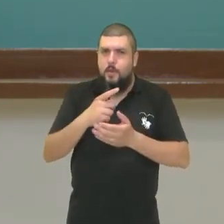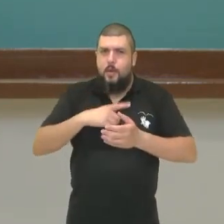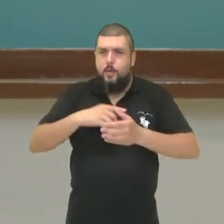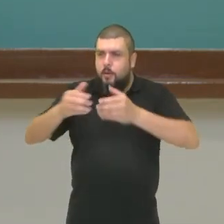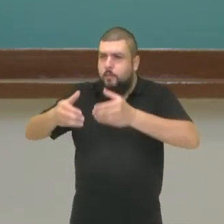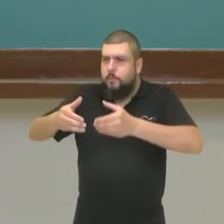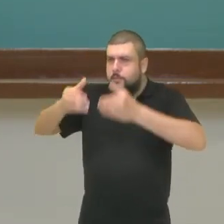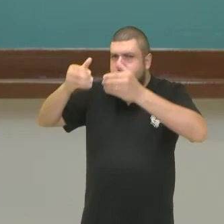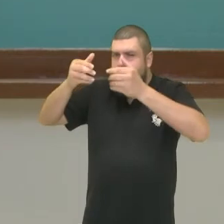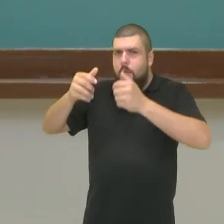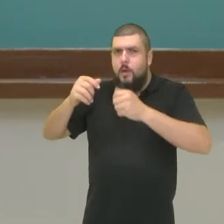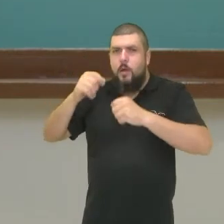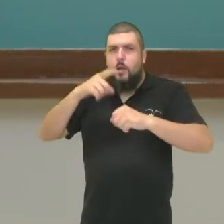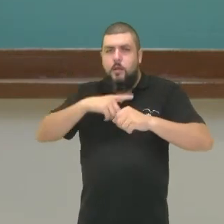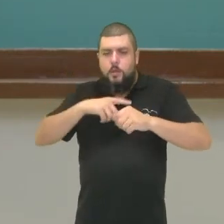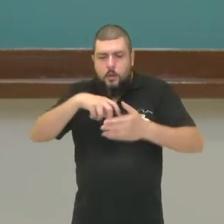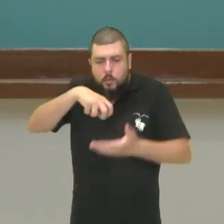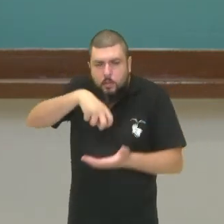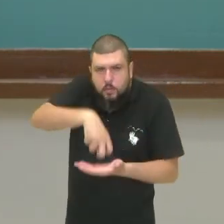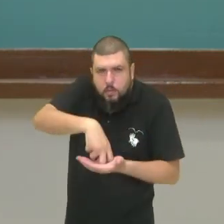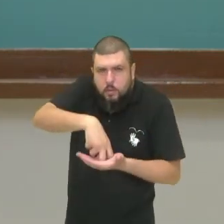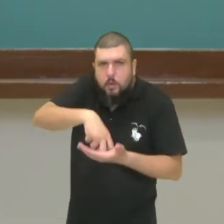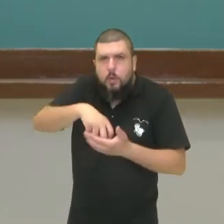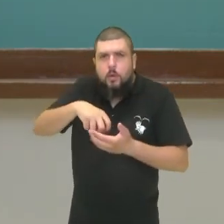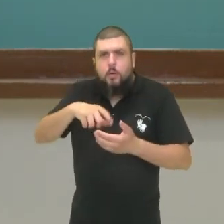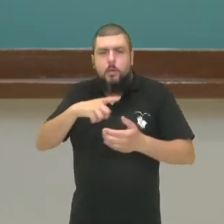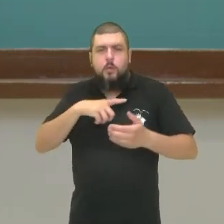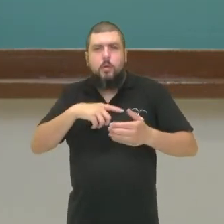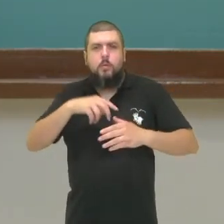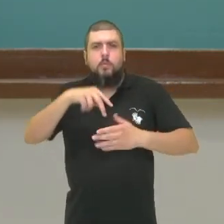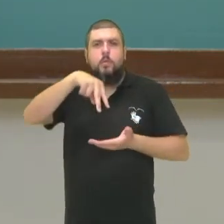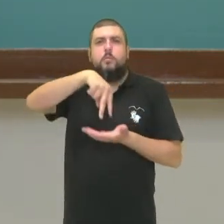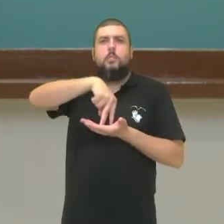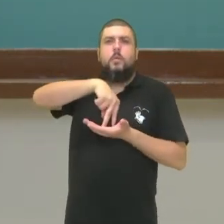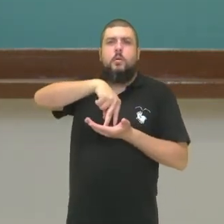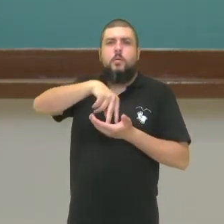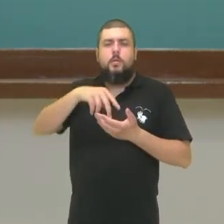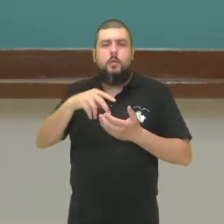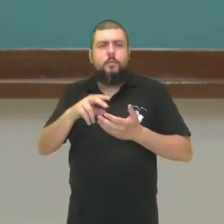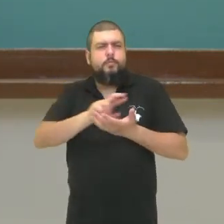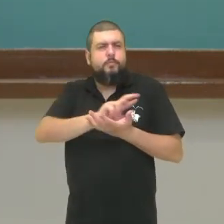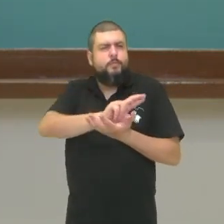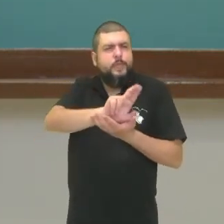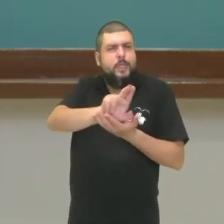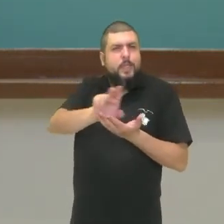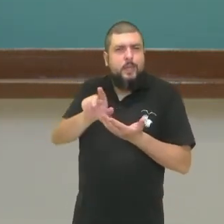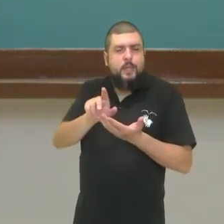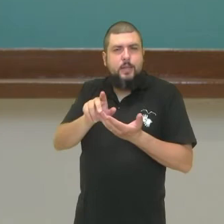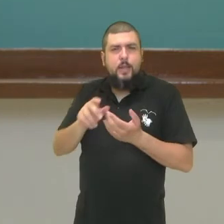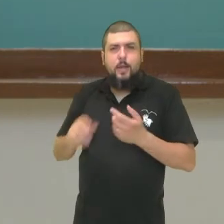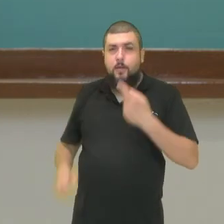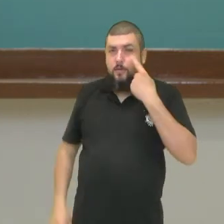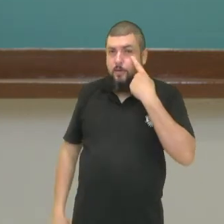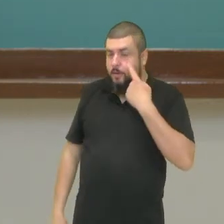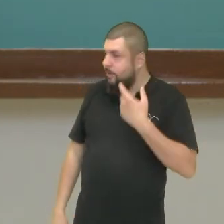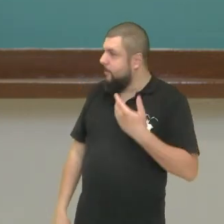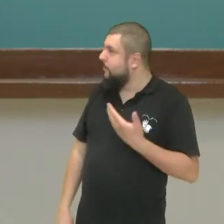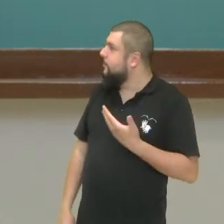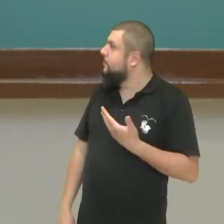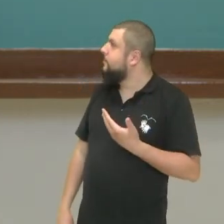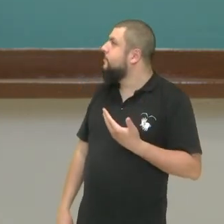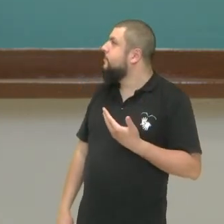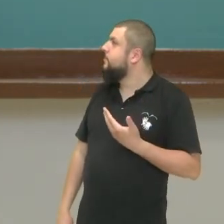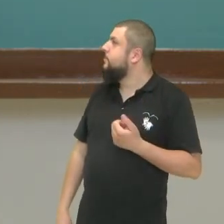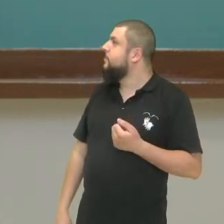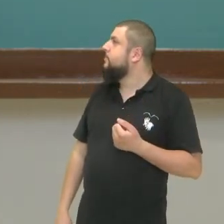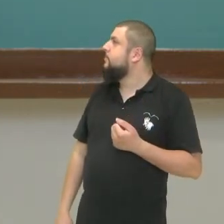outra no baixo, outra em plano médio, né? Para cima, para baixo, para o lado. Esse é o corpo se